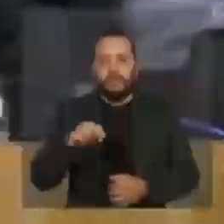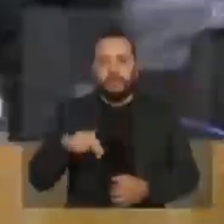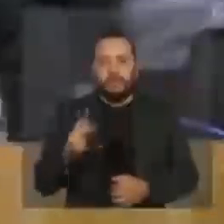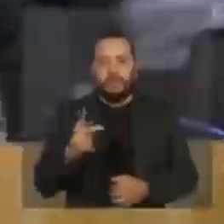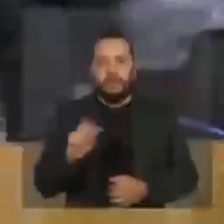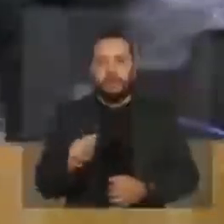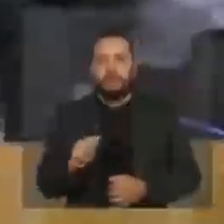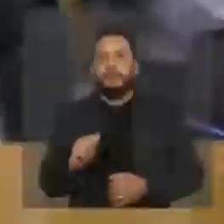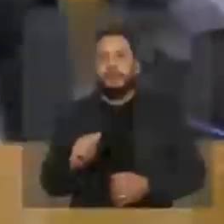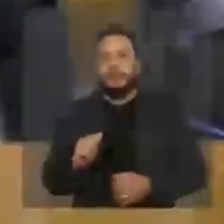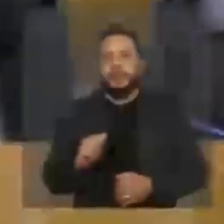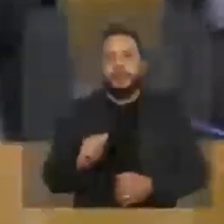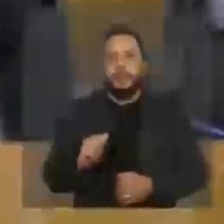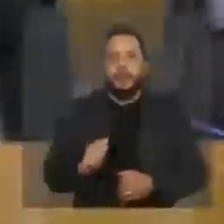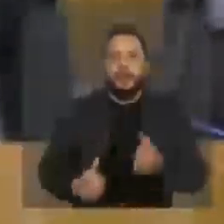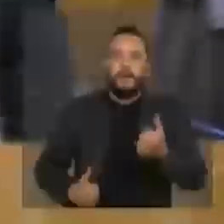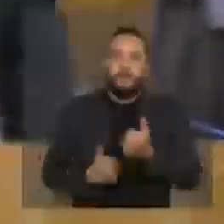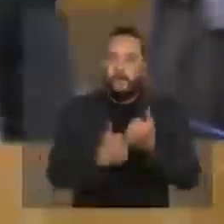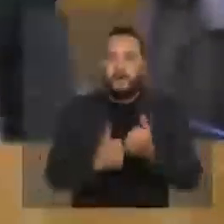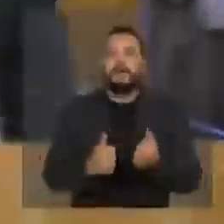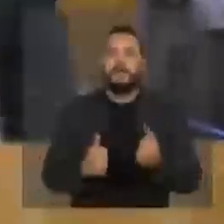Francini, para discussão a favor do projeto.